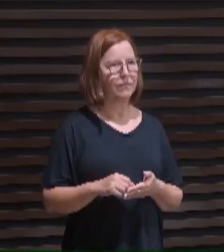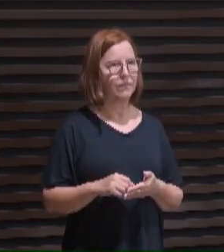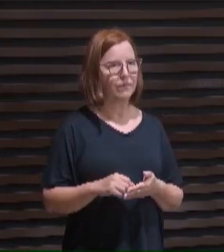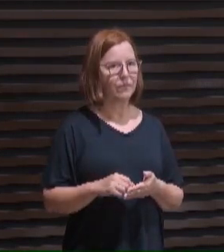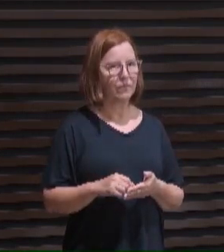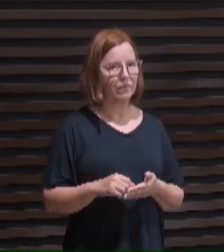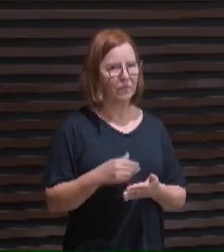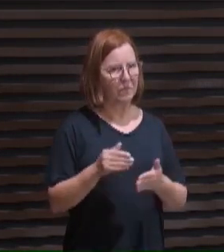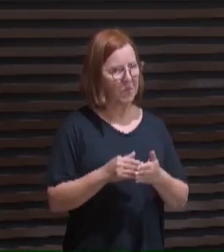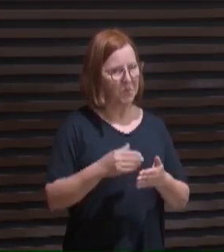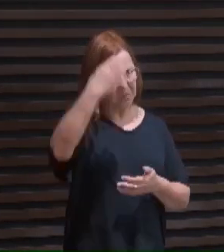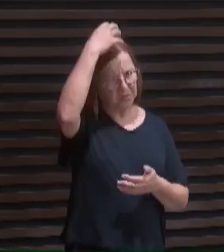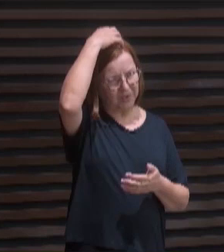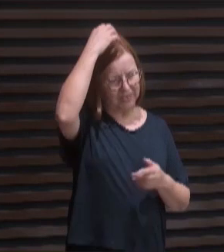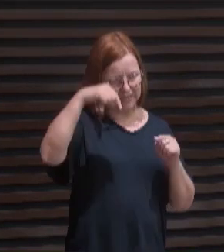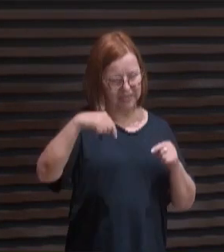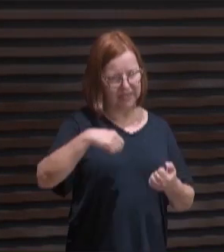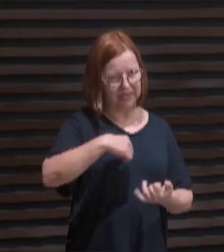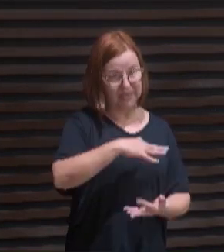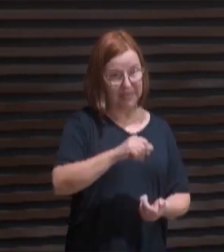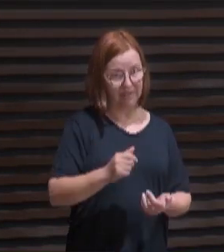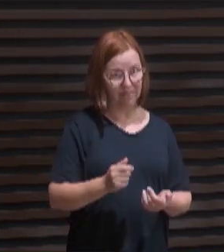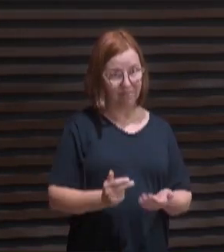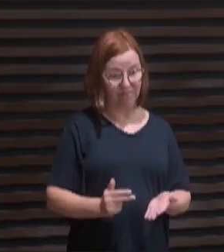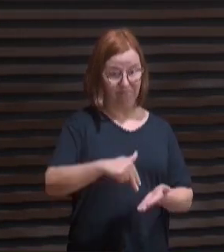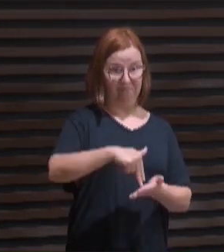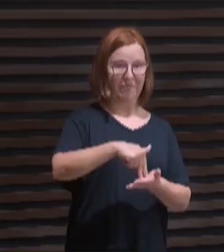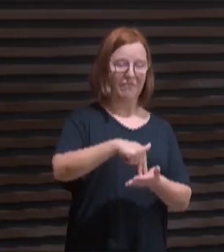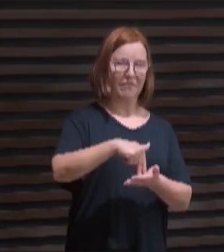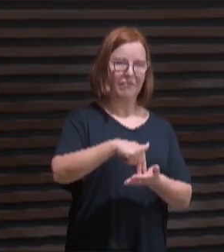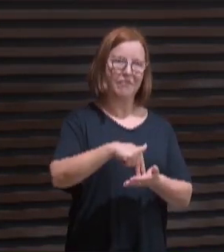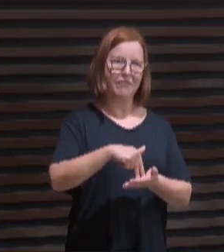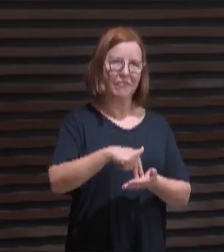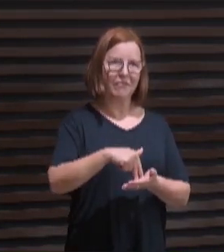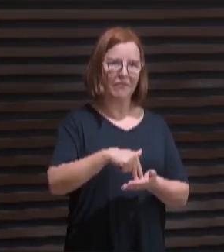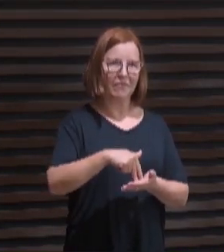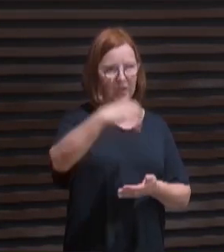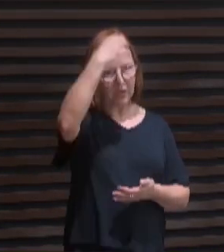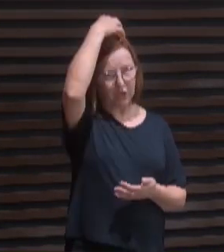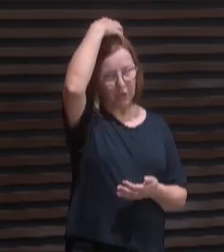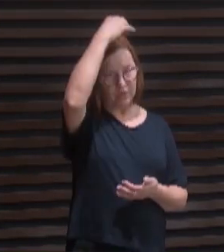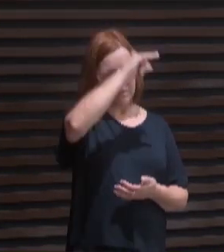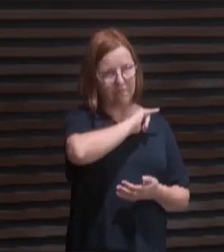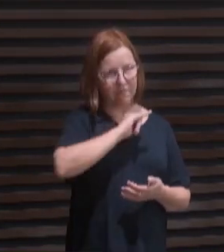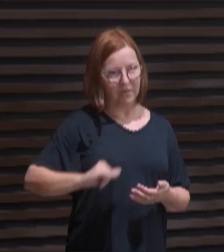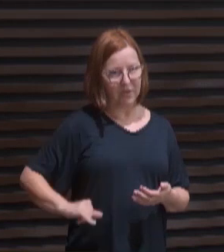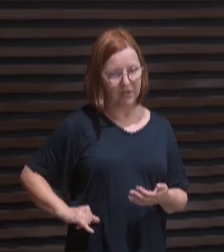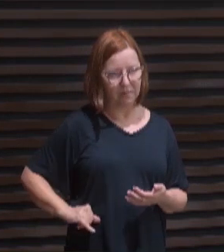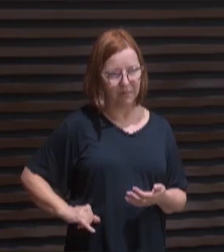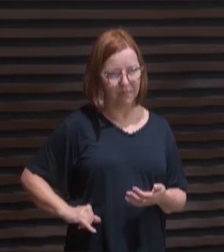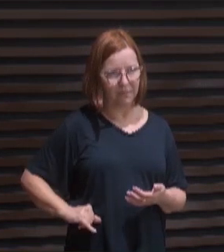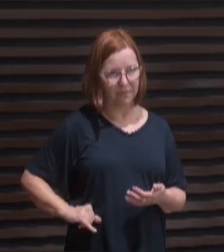da terra se levantam e os príncipes